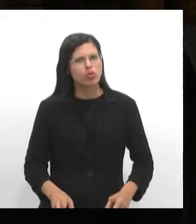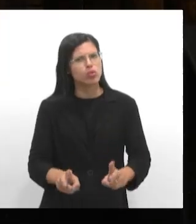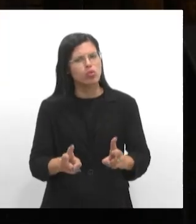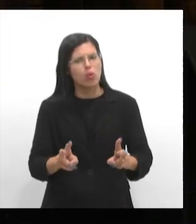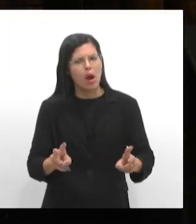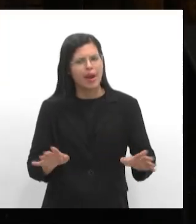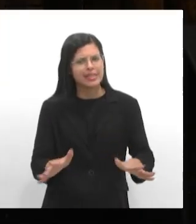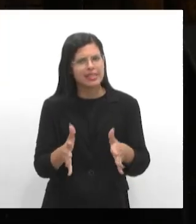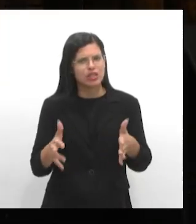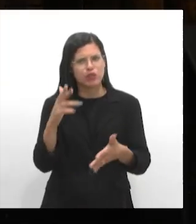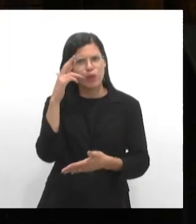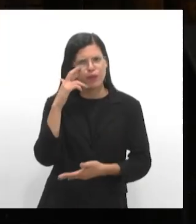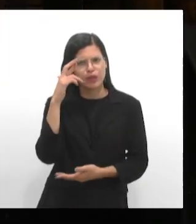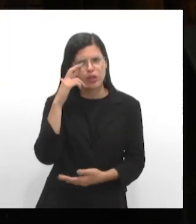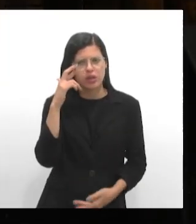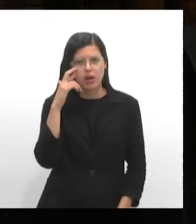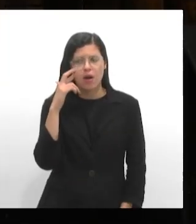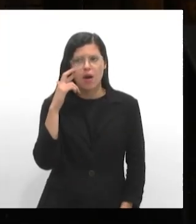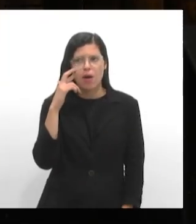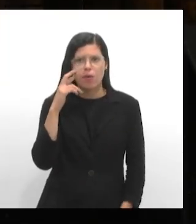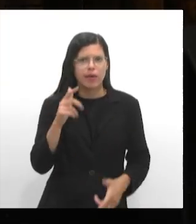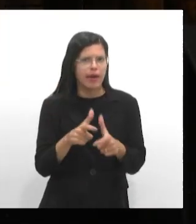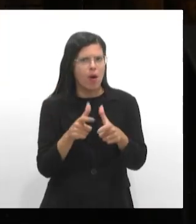e até ampliá-los.